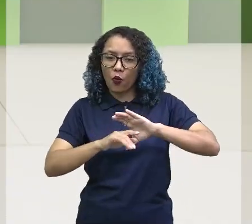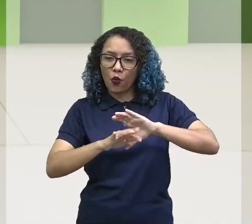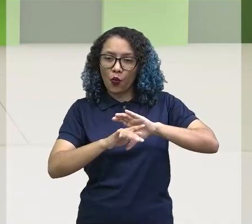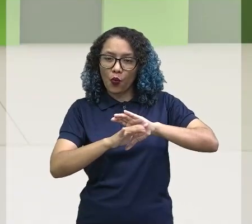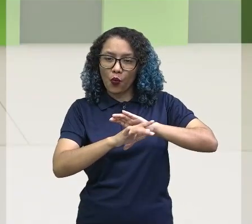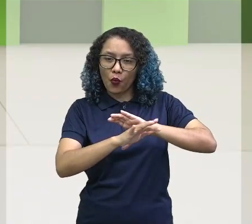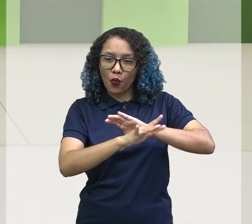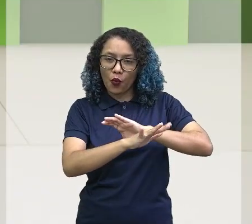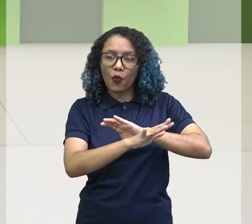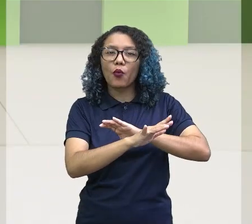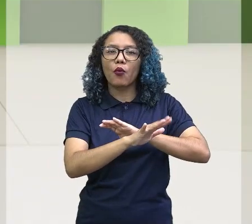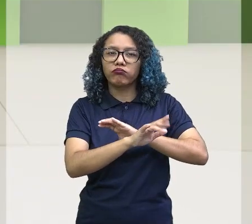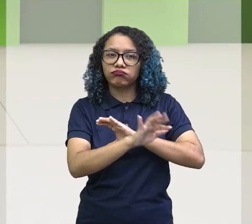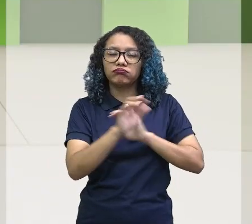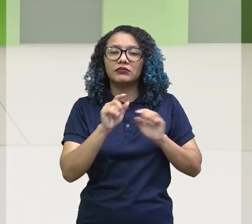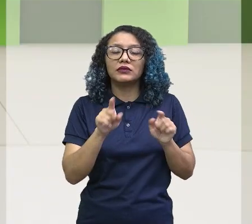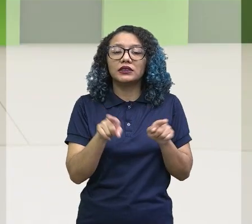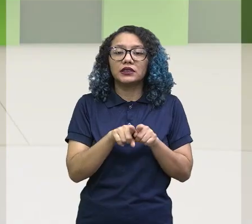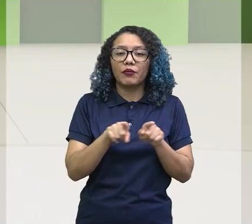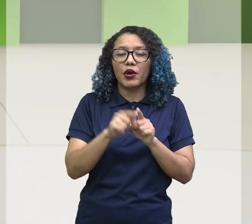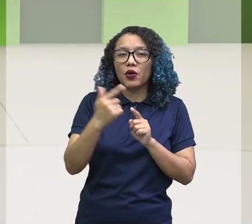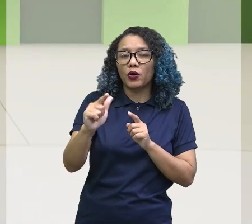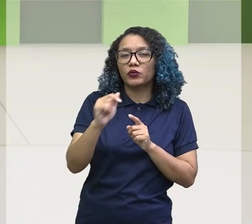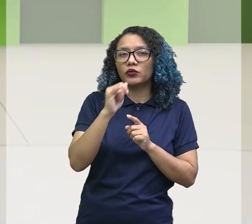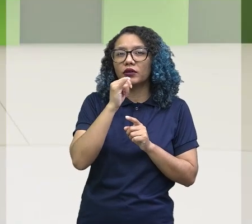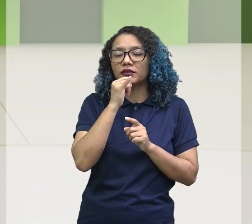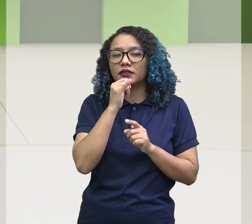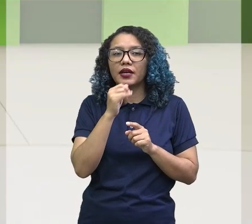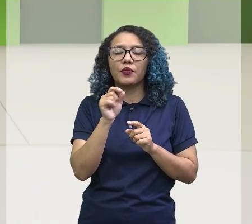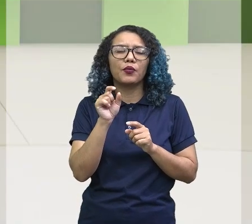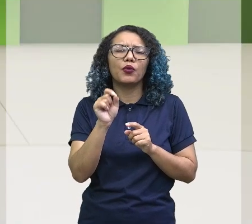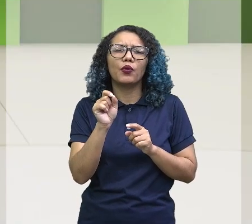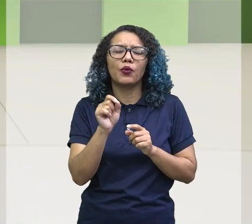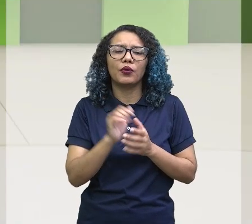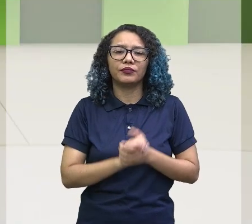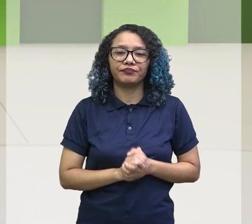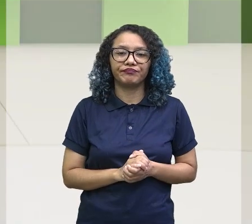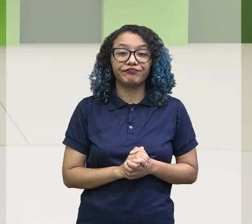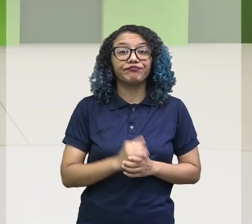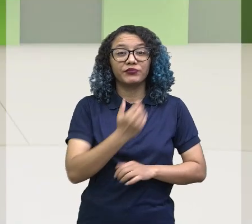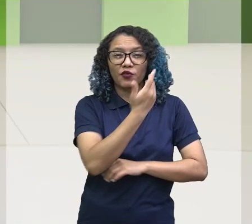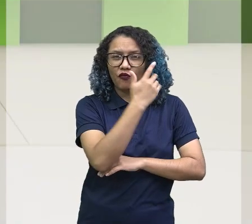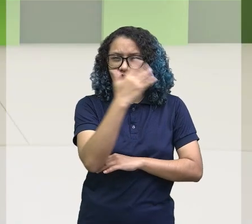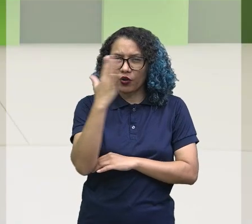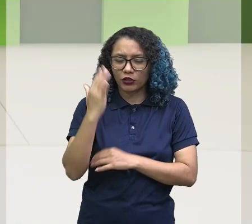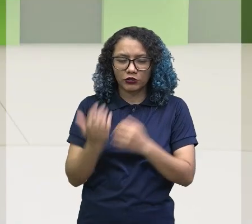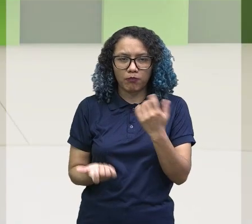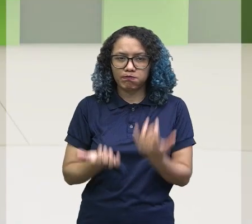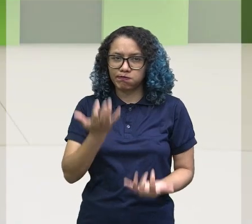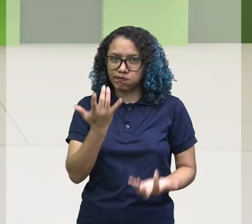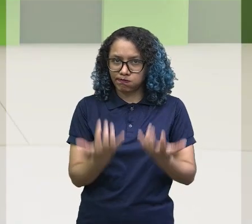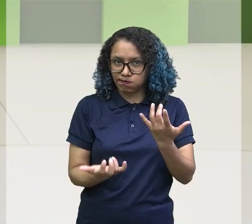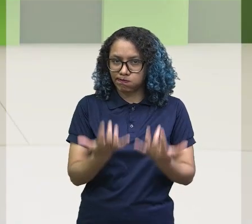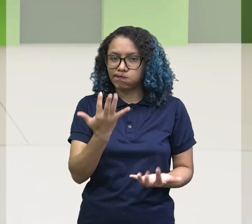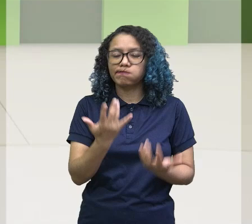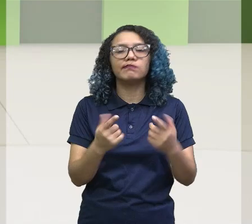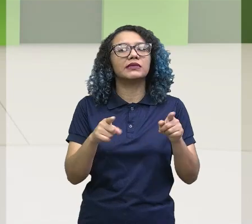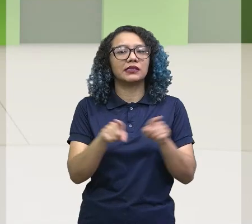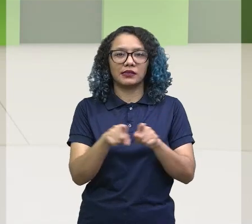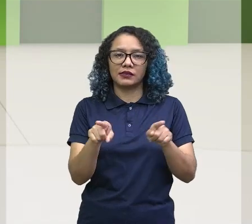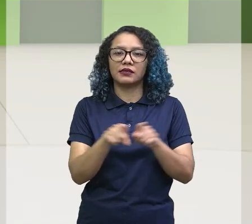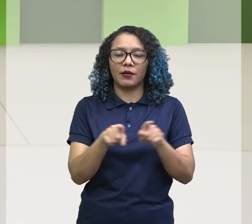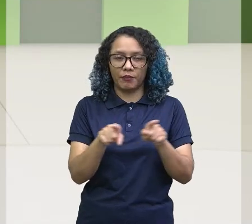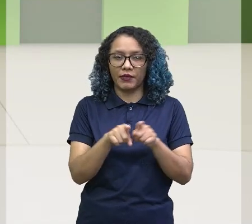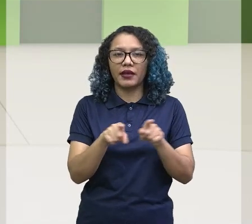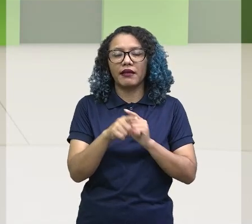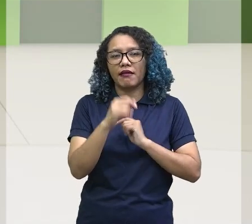visualizaram. Outras situações, por exemplo, podem estar acontecendo também na natureza, como as queimadas, São situações ali onde a gente